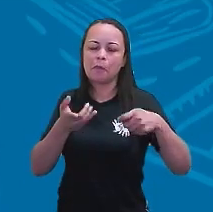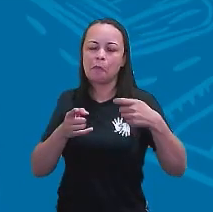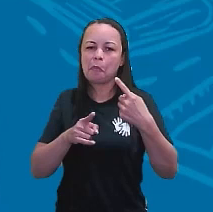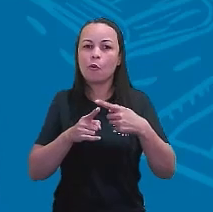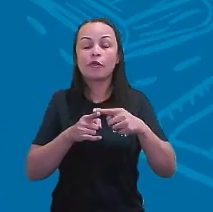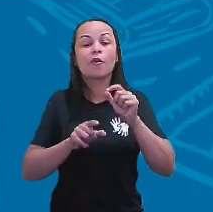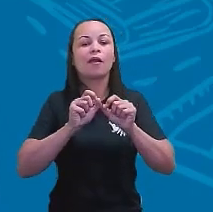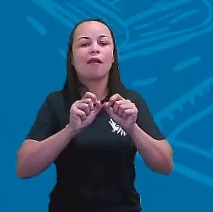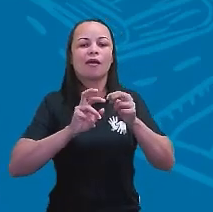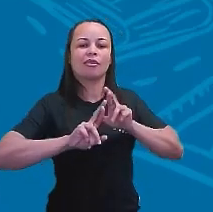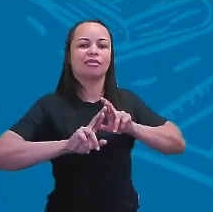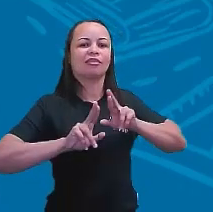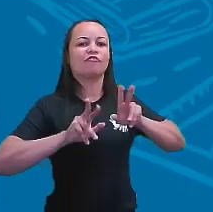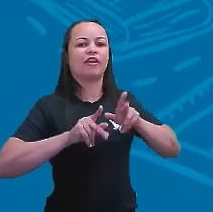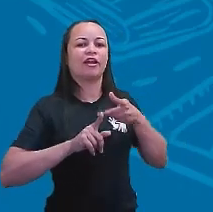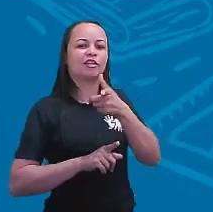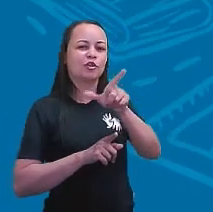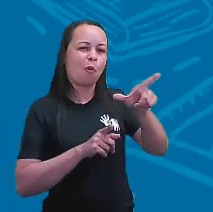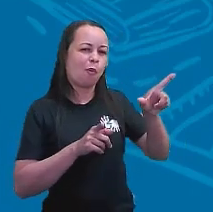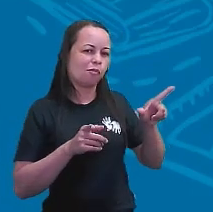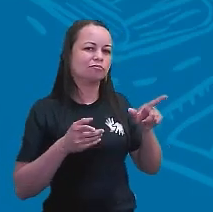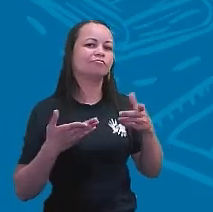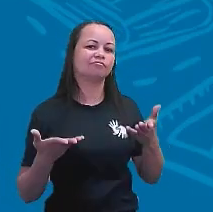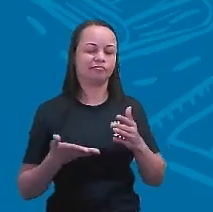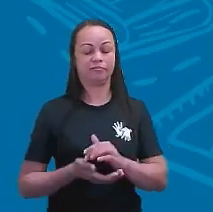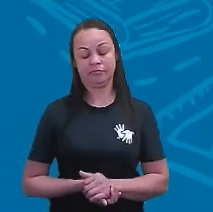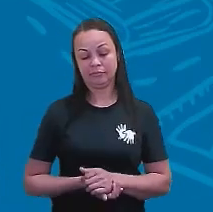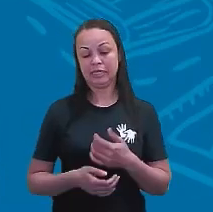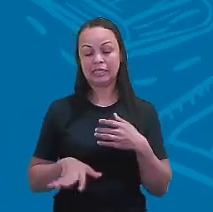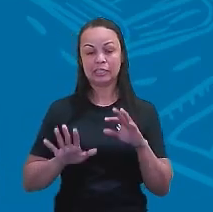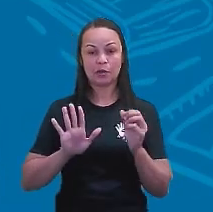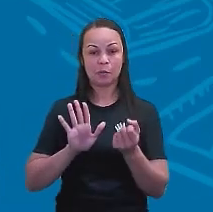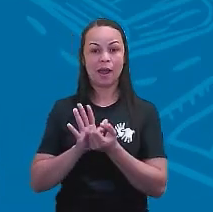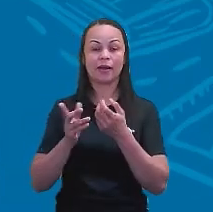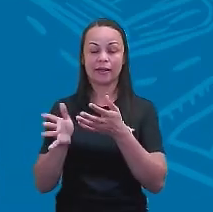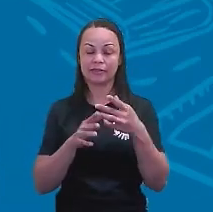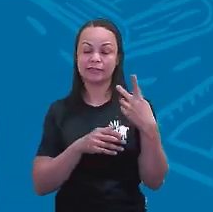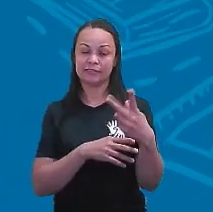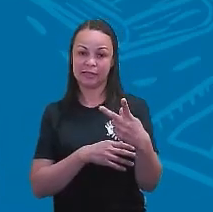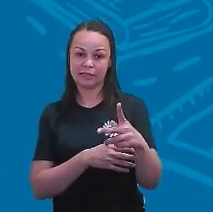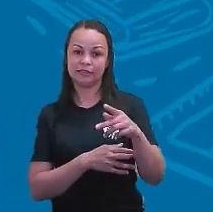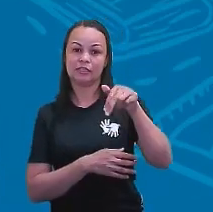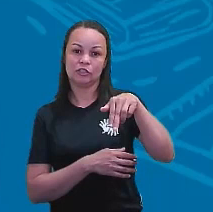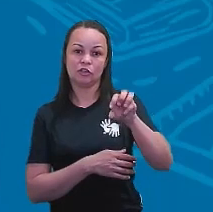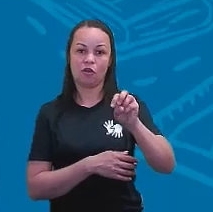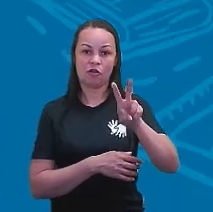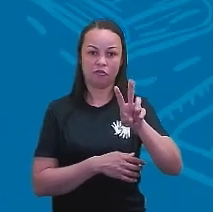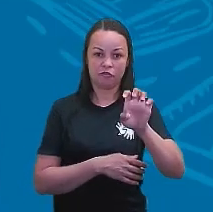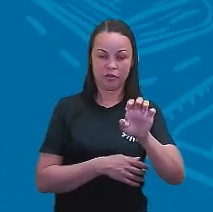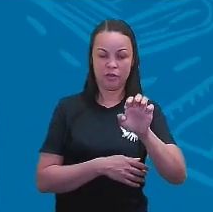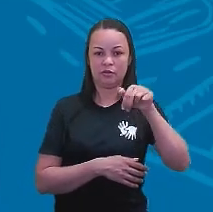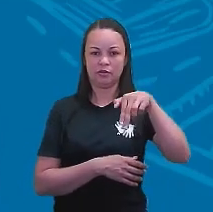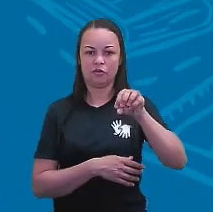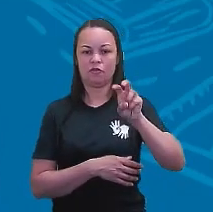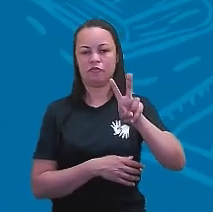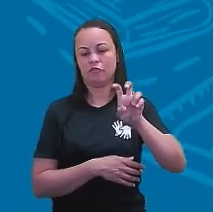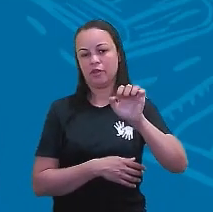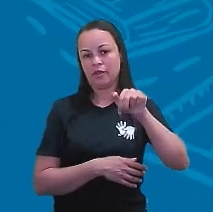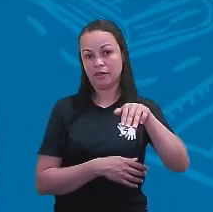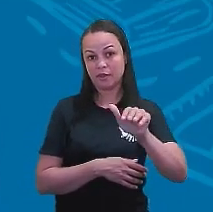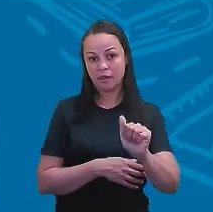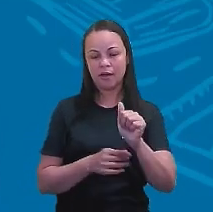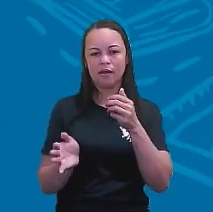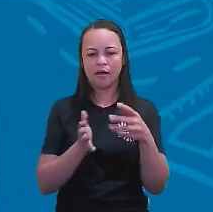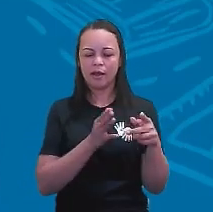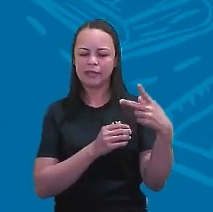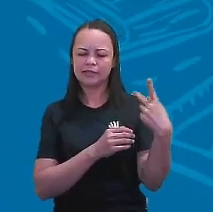outras. Aí vem, depois do ousado e marcante Nove Novena, o escritor vai ainda mais longe. E é